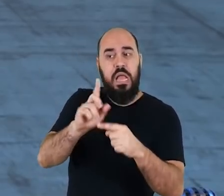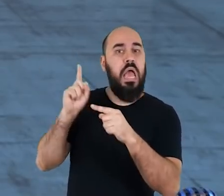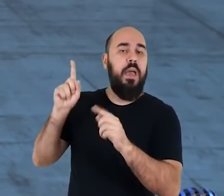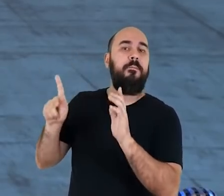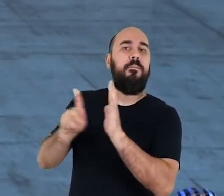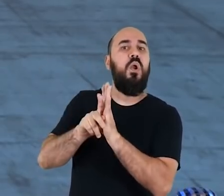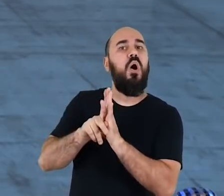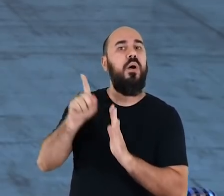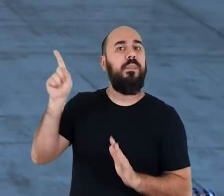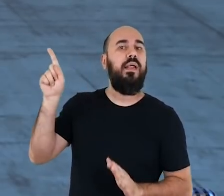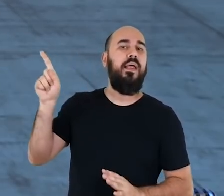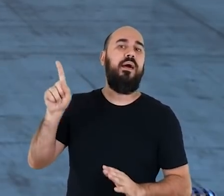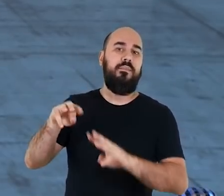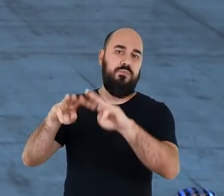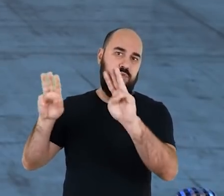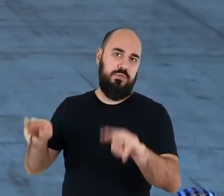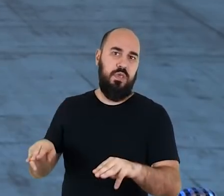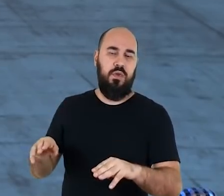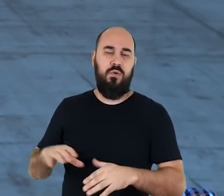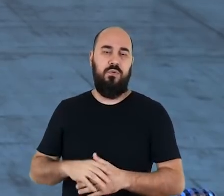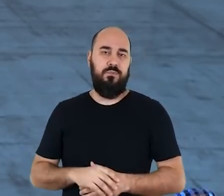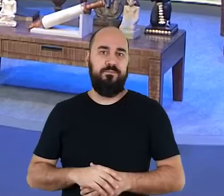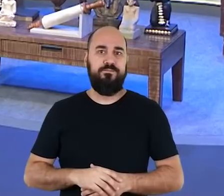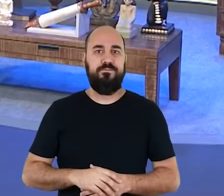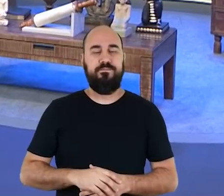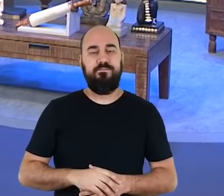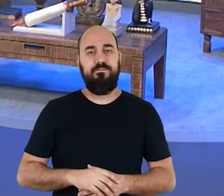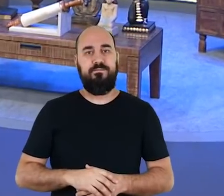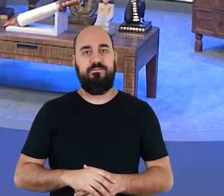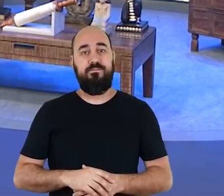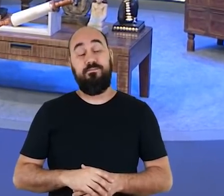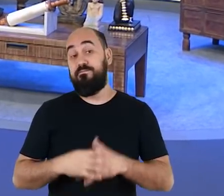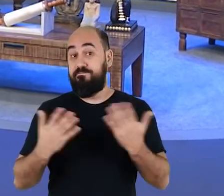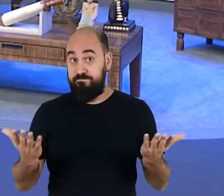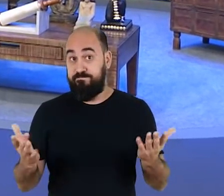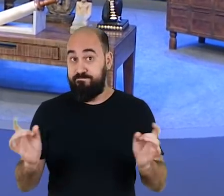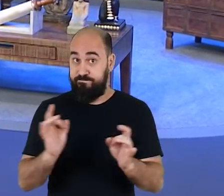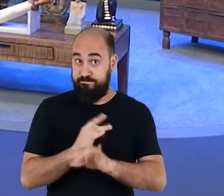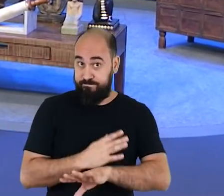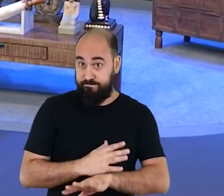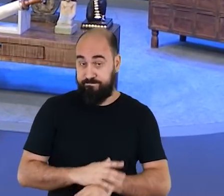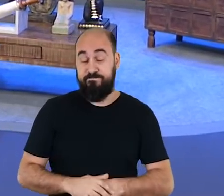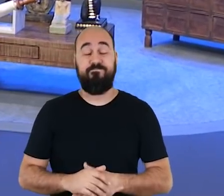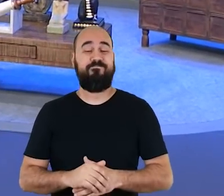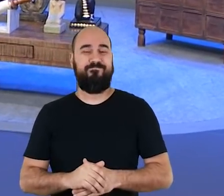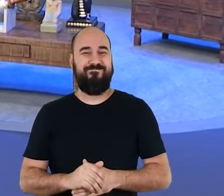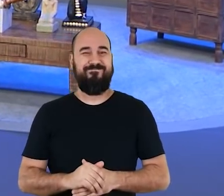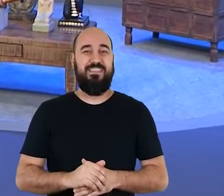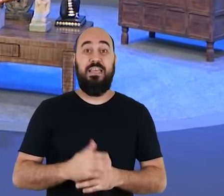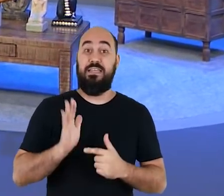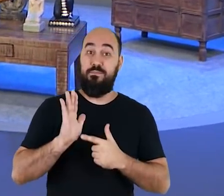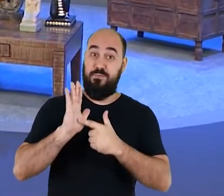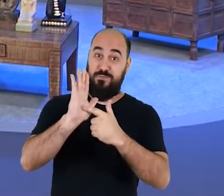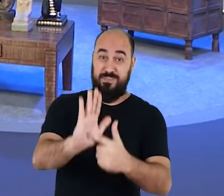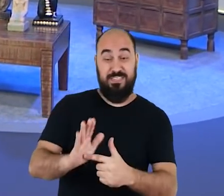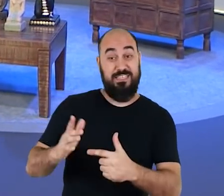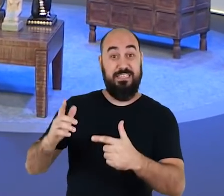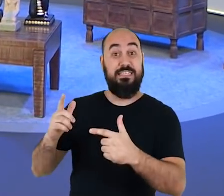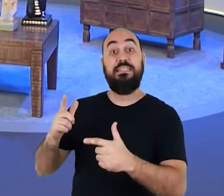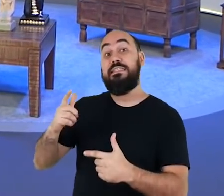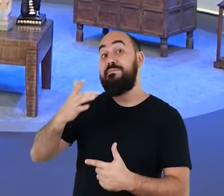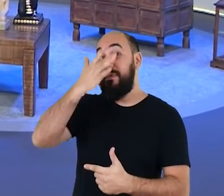em exibição hoje lá para você poder conhecer. Muito bem. Agradecimentos feitos, reconhecimentos